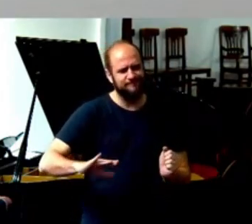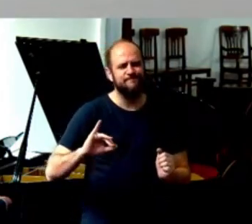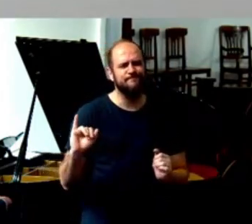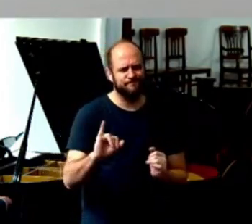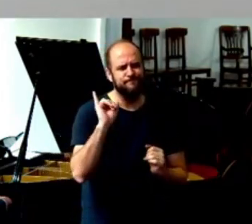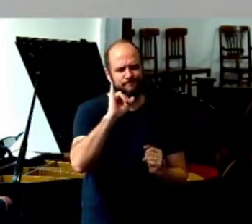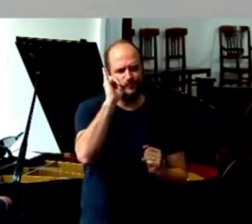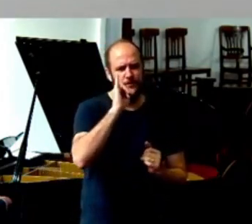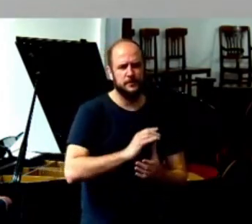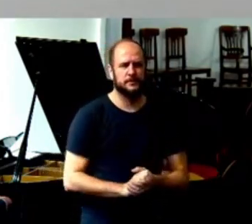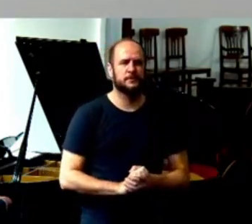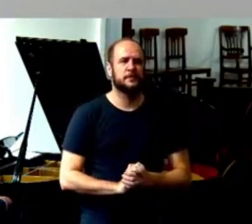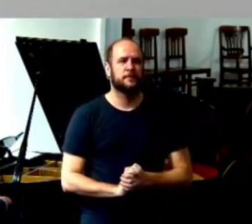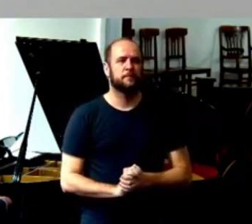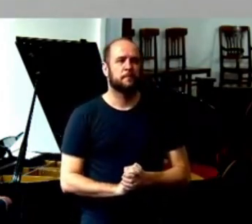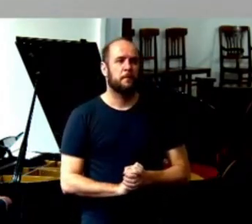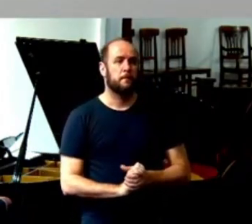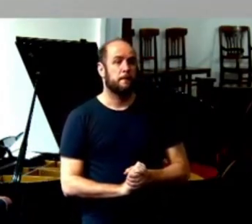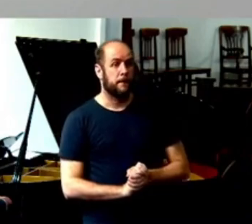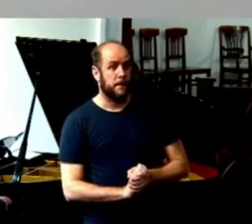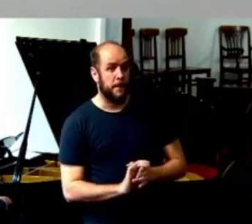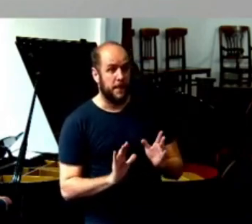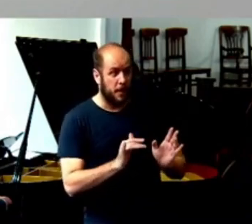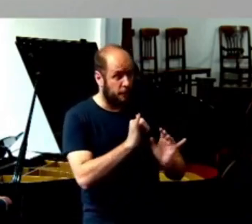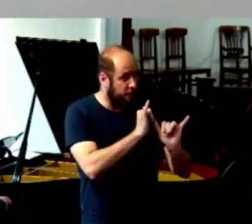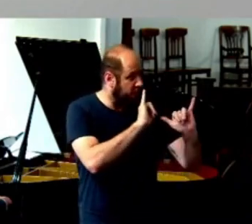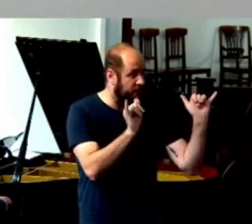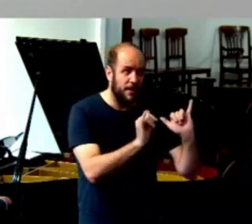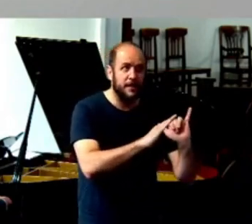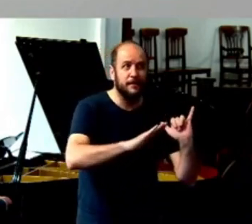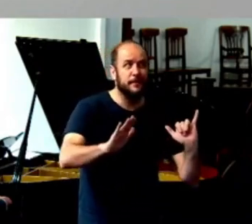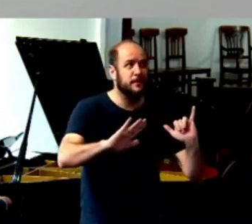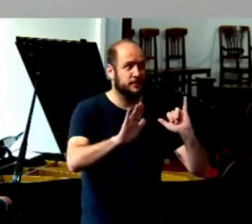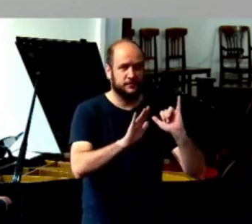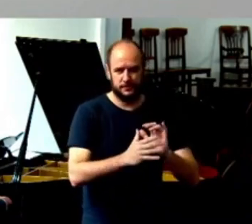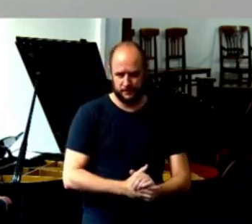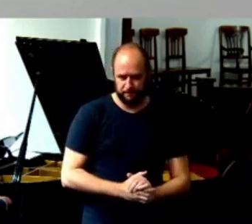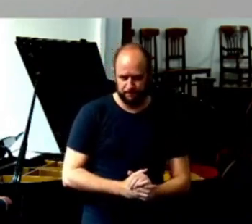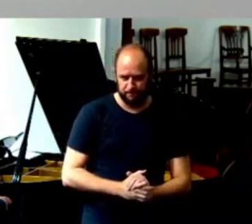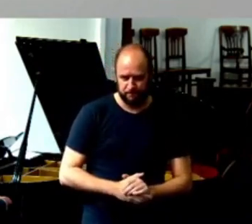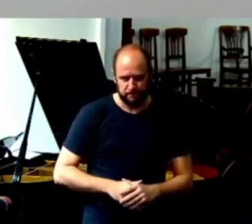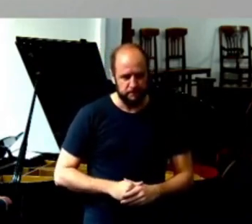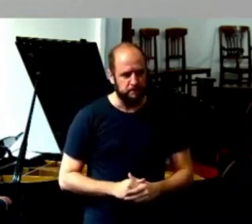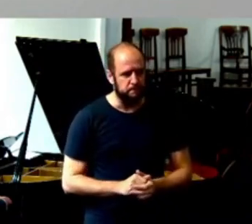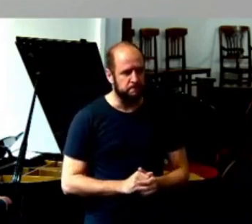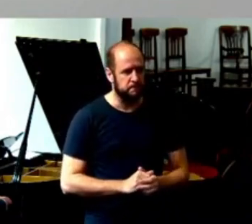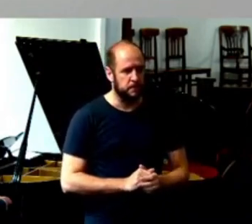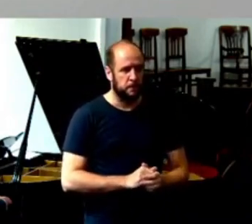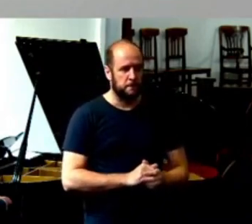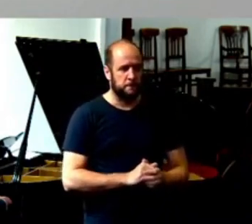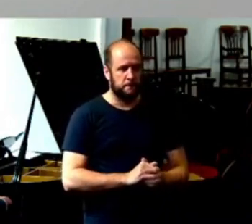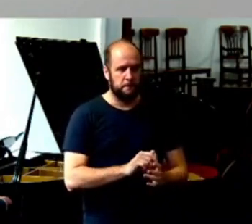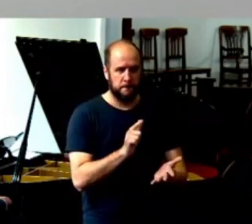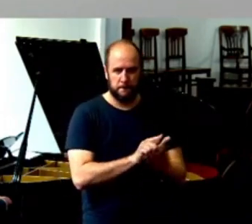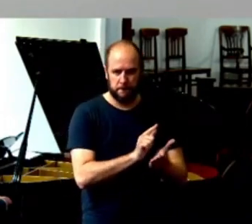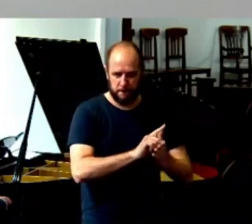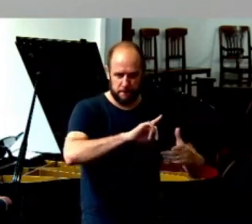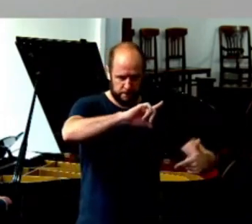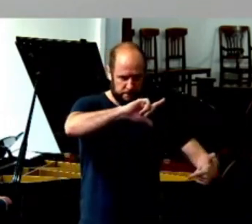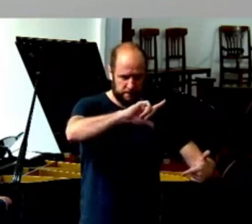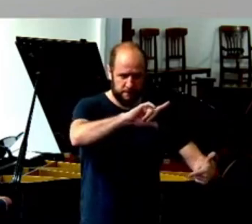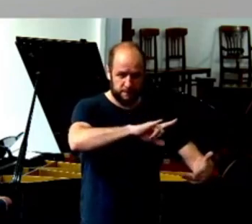Deus. Então, as nossas crianças, vamos fazer